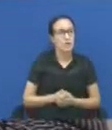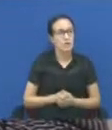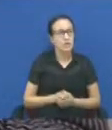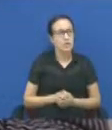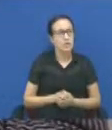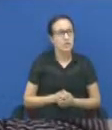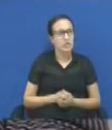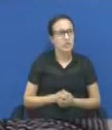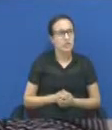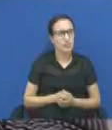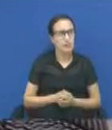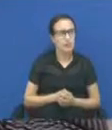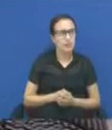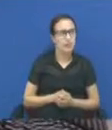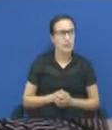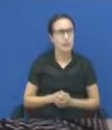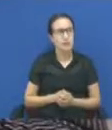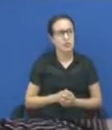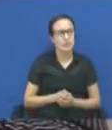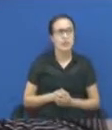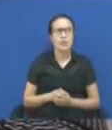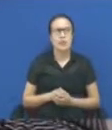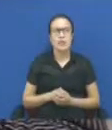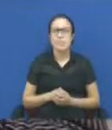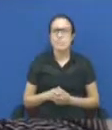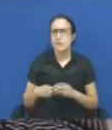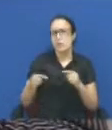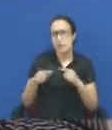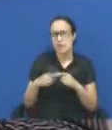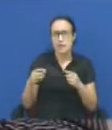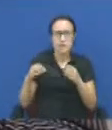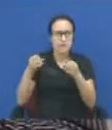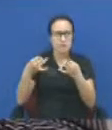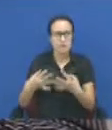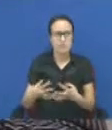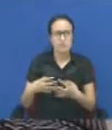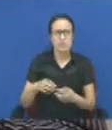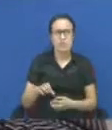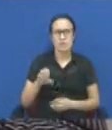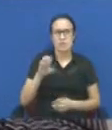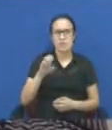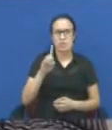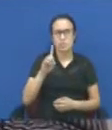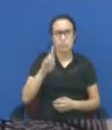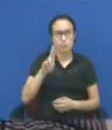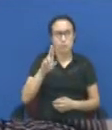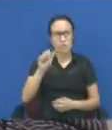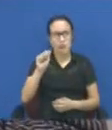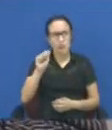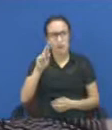tragédia, especificamente Eduardo, dizer que a presidente Dilma tinha derrubado está no jornal, nos 2